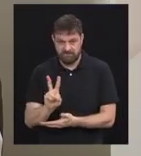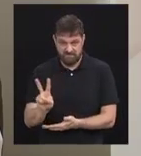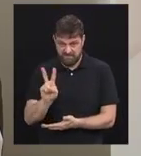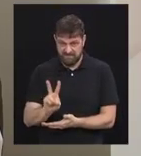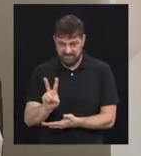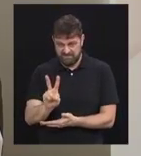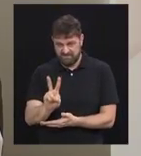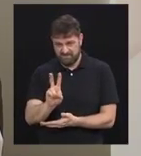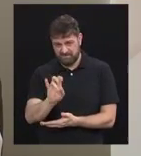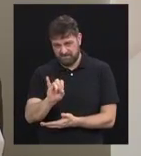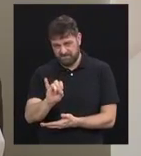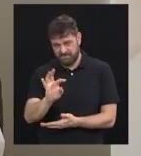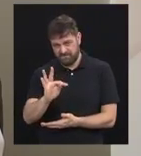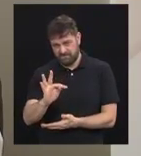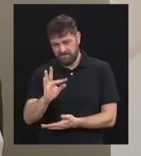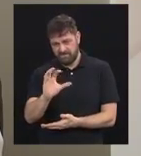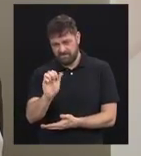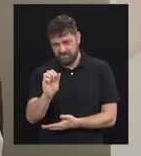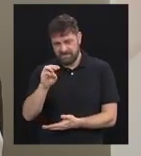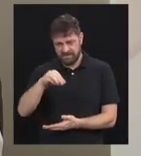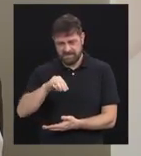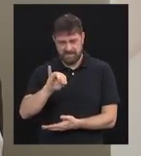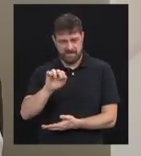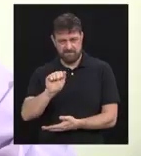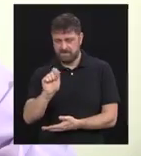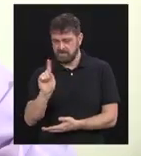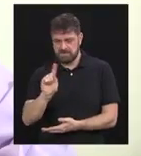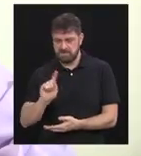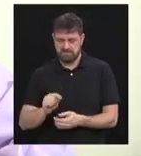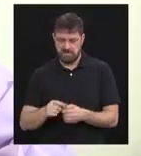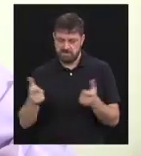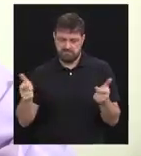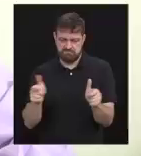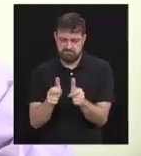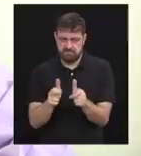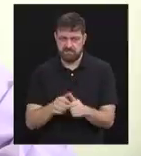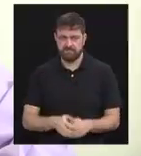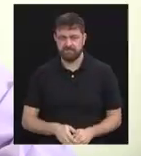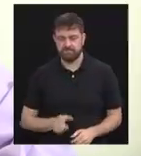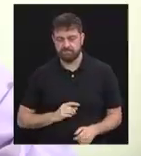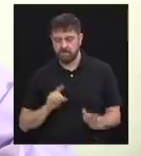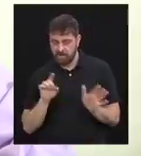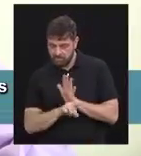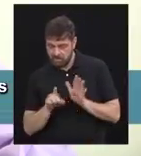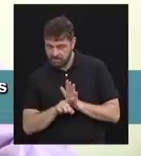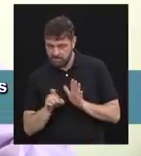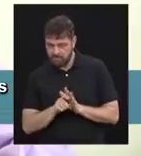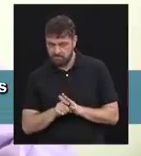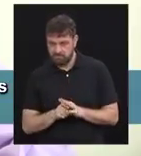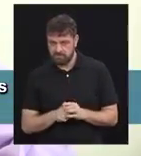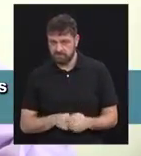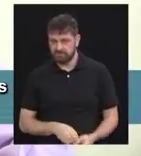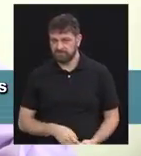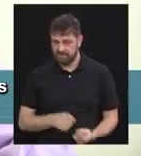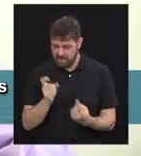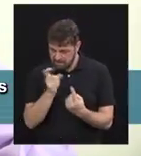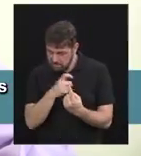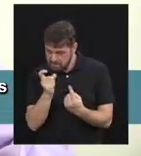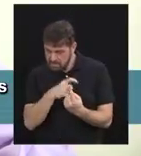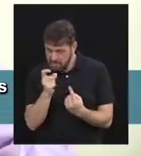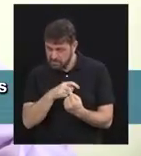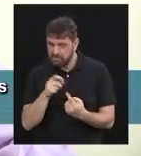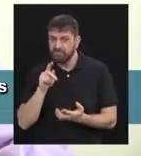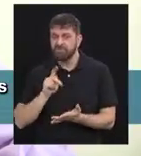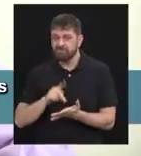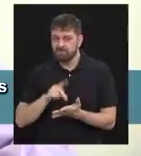vitamina diminui o risco do câncer de mama. Pergunta sobre se é mito ou verdade. O uso de